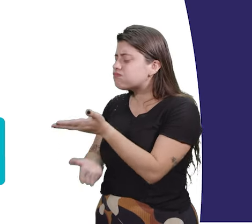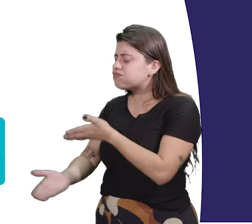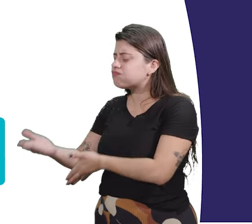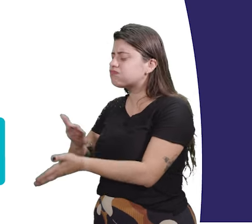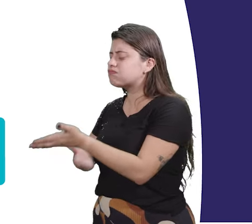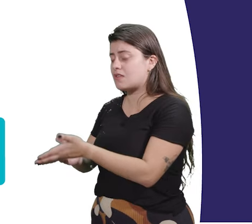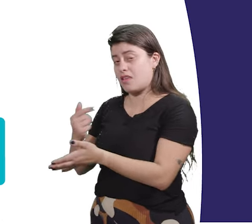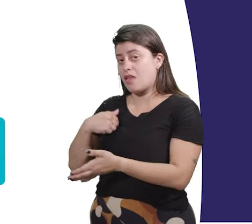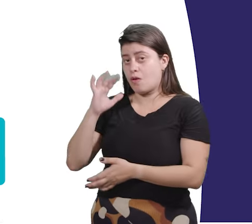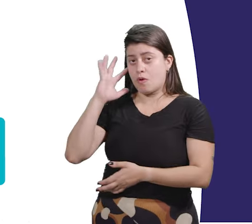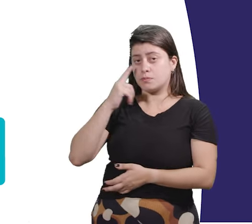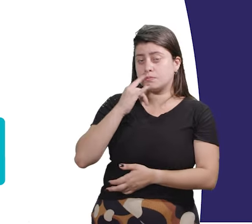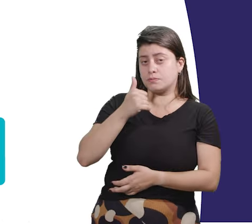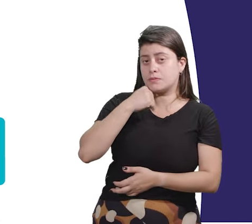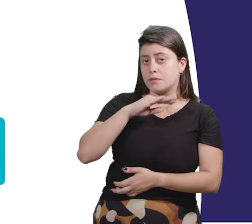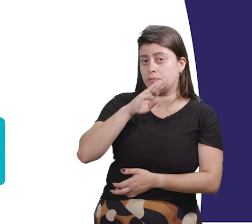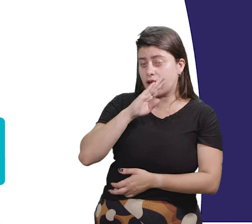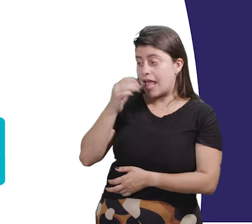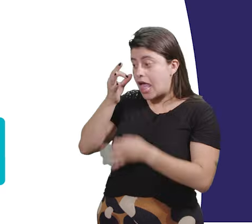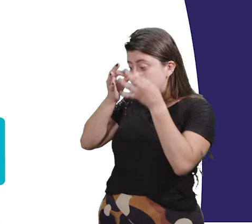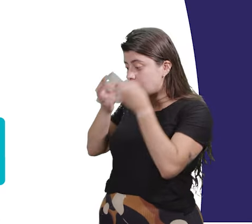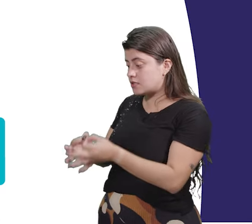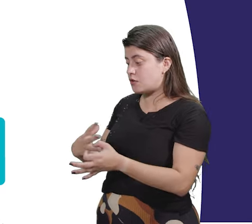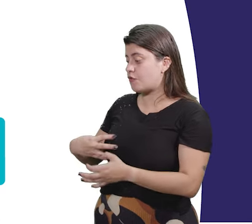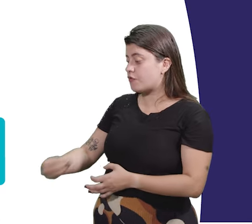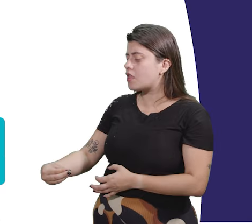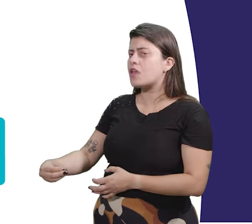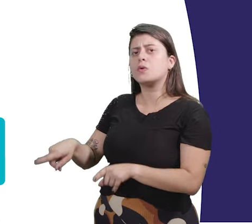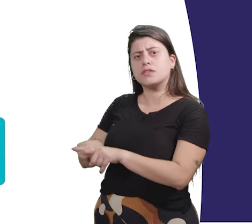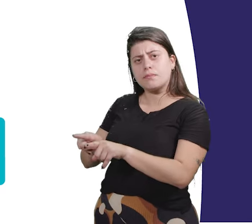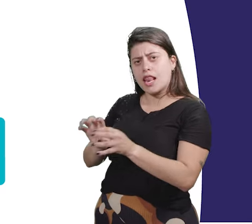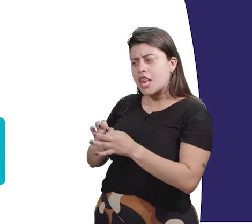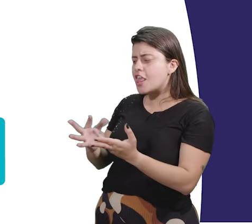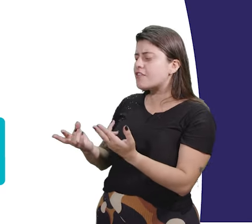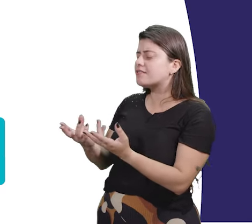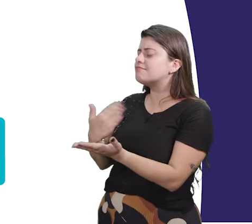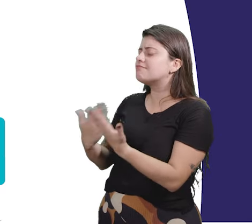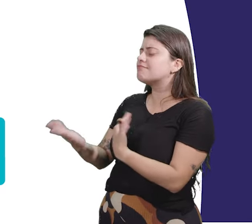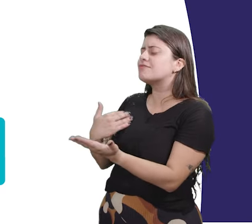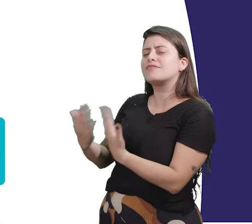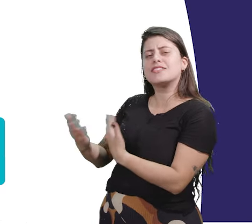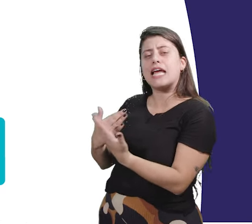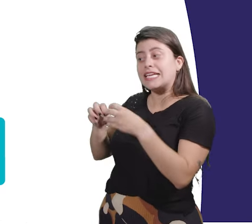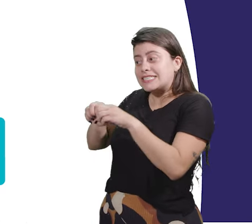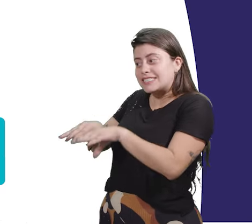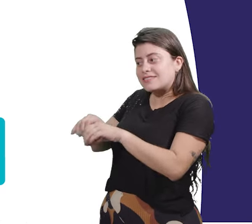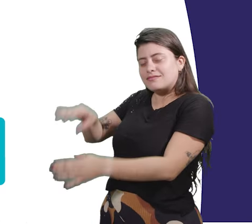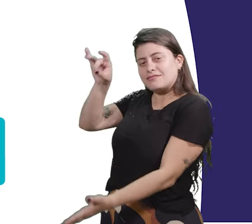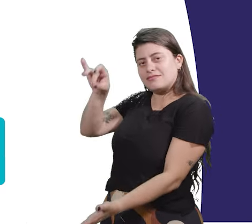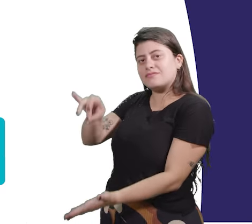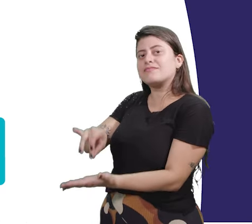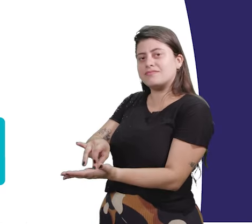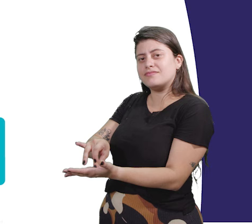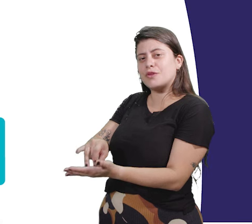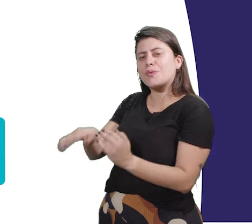às necessidades dos filhos, à escuta, dispostos a dialogar, a ensinar efetivamente, né? Aquilo tudo que